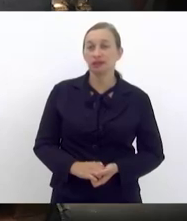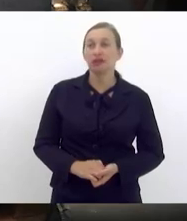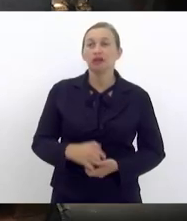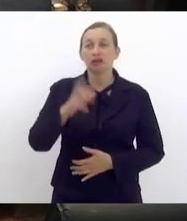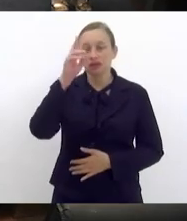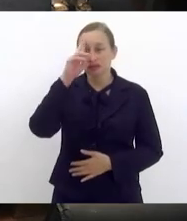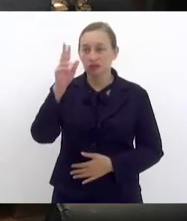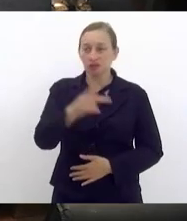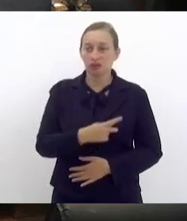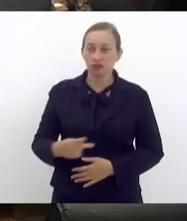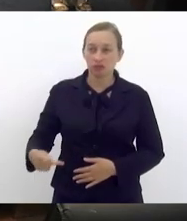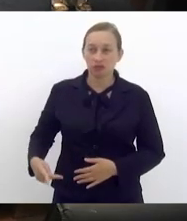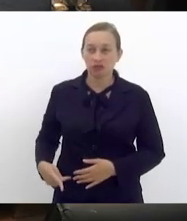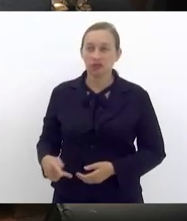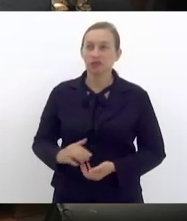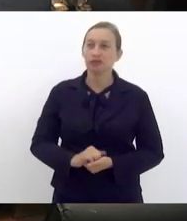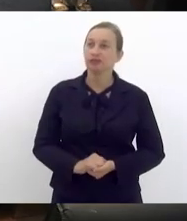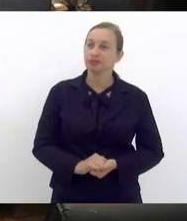Senhora Presidente,